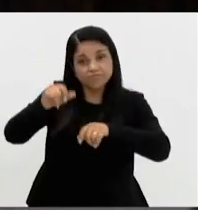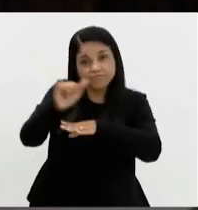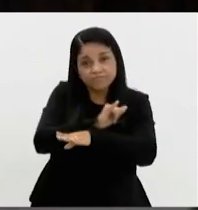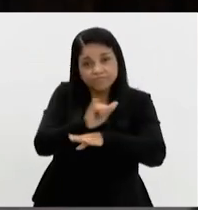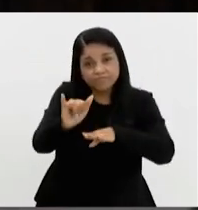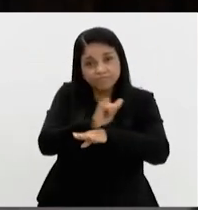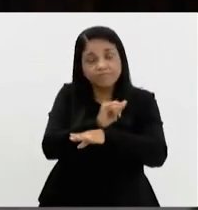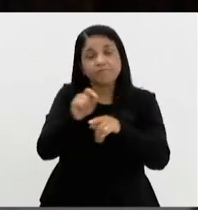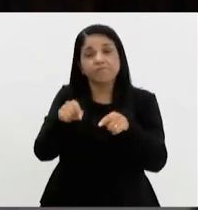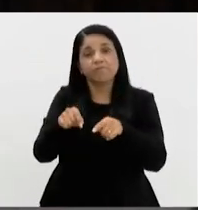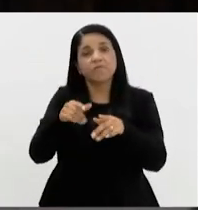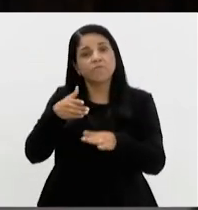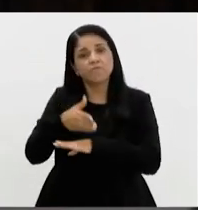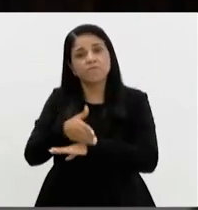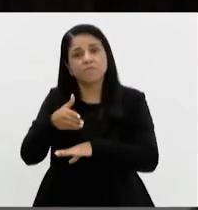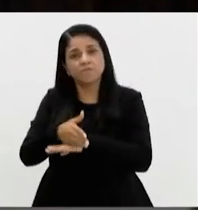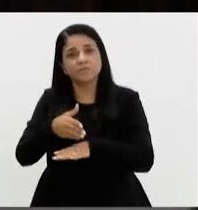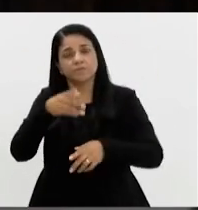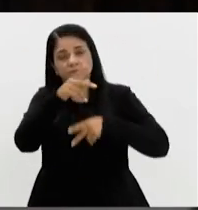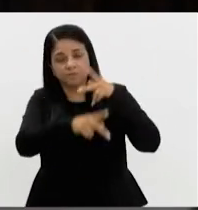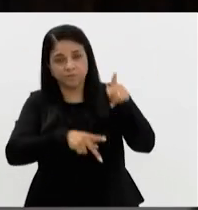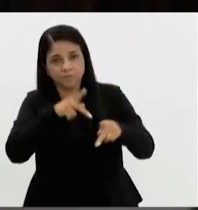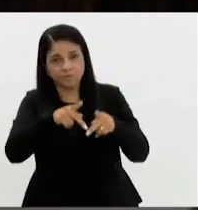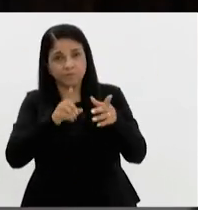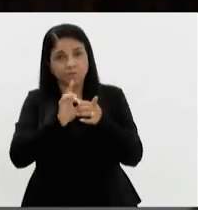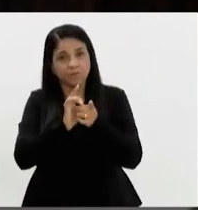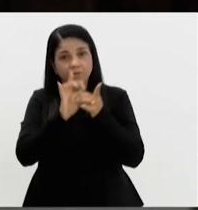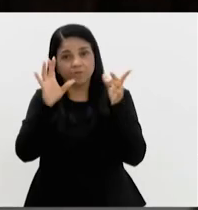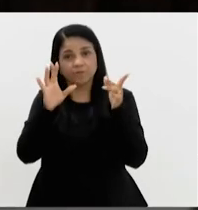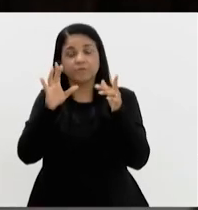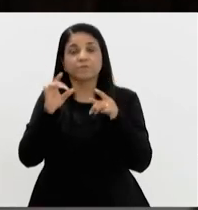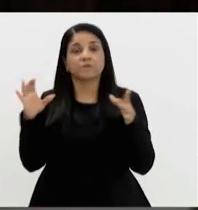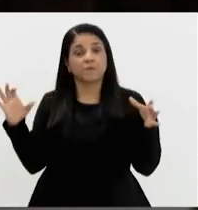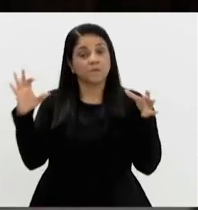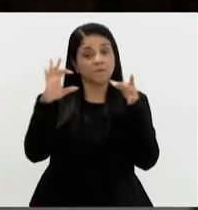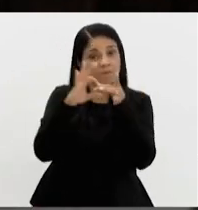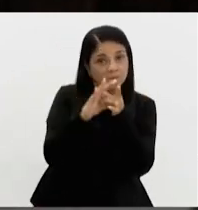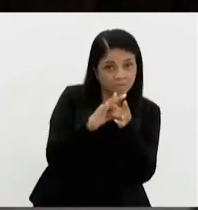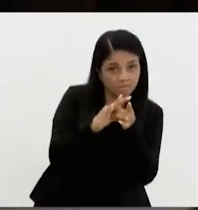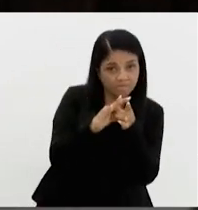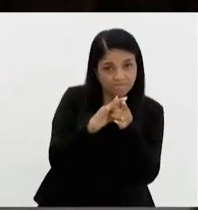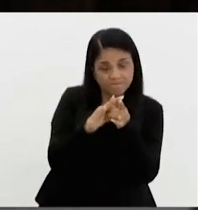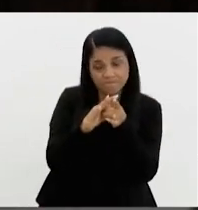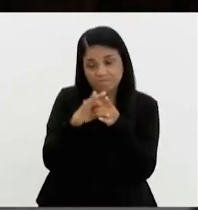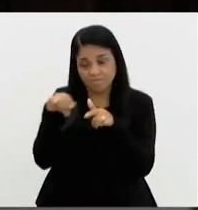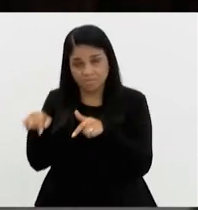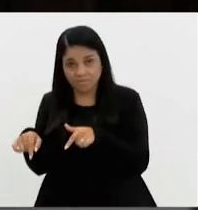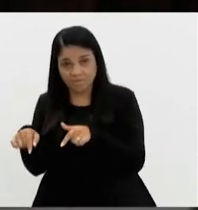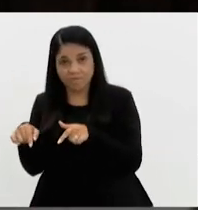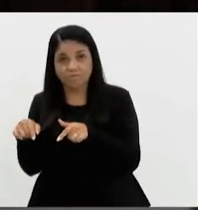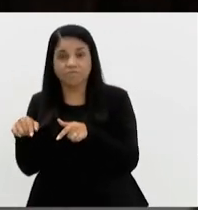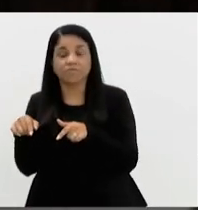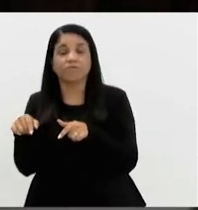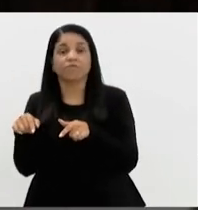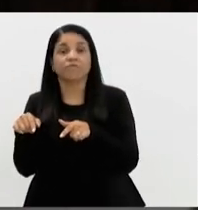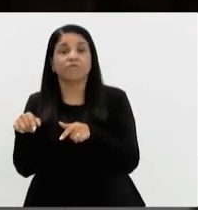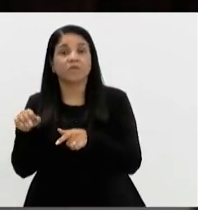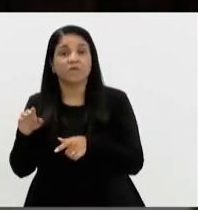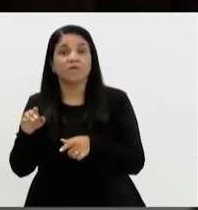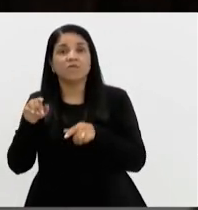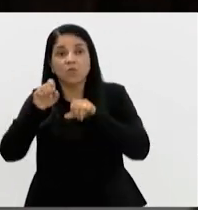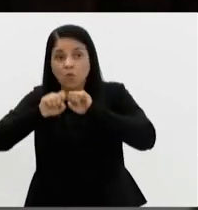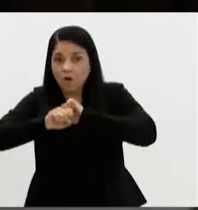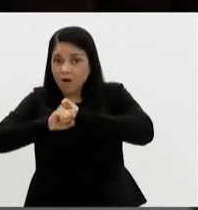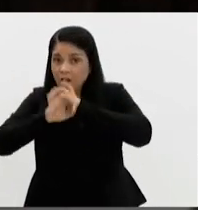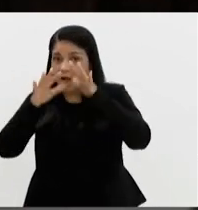da efetiva Participação Popular democrática o que estão umbilicalmente ligados mas não só e isso ficou muito claro e eu